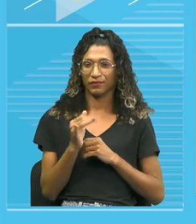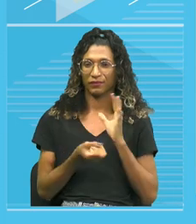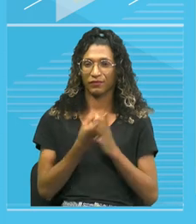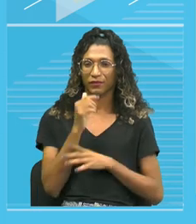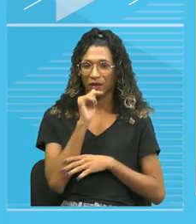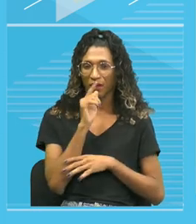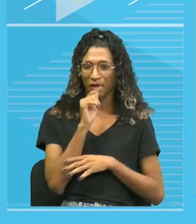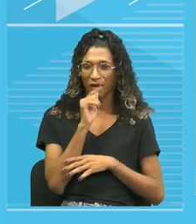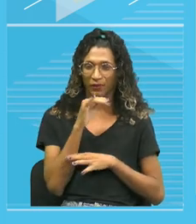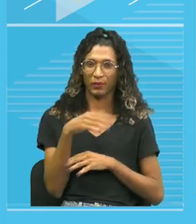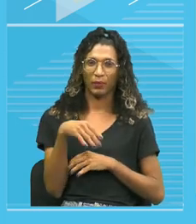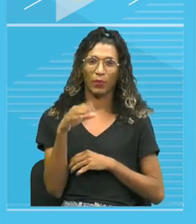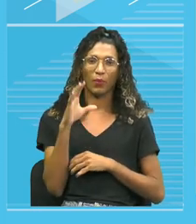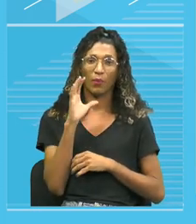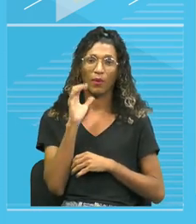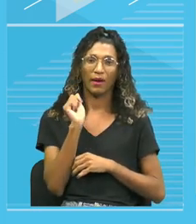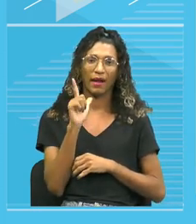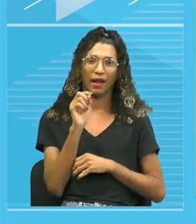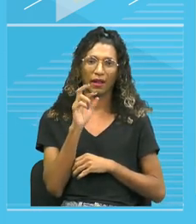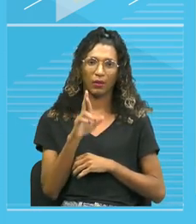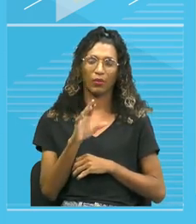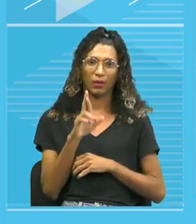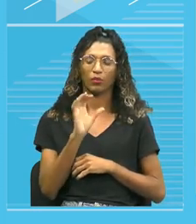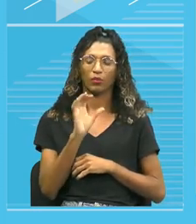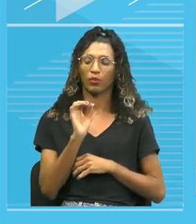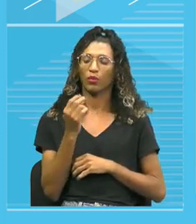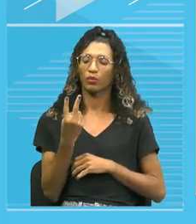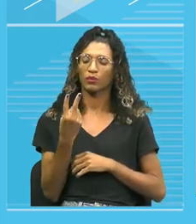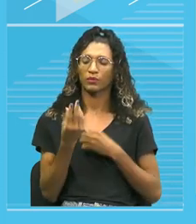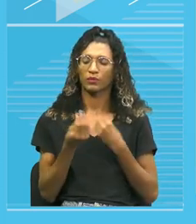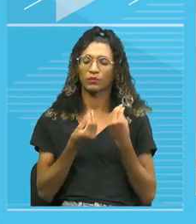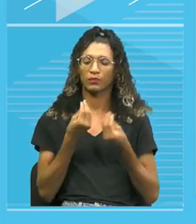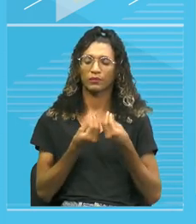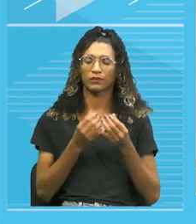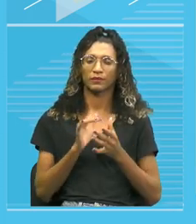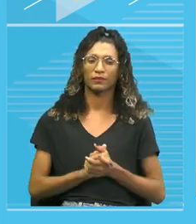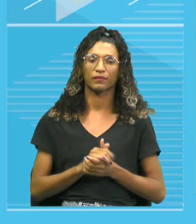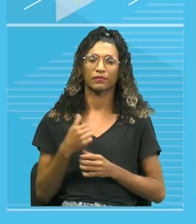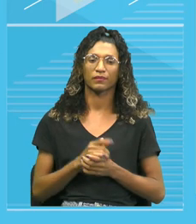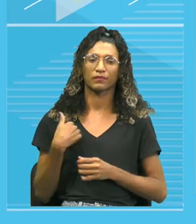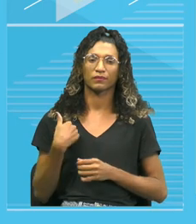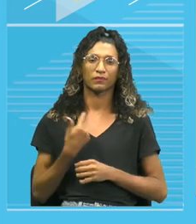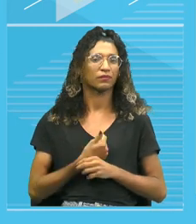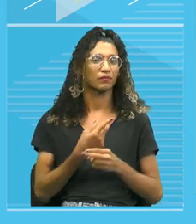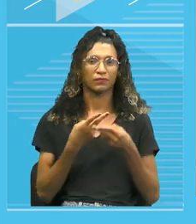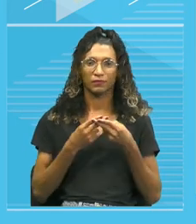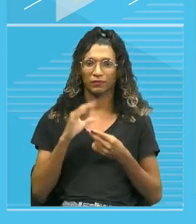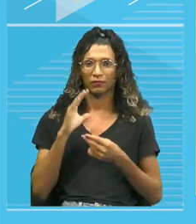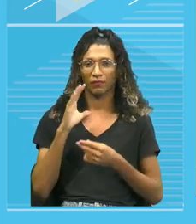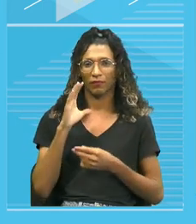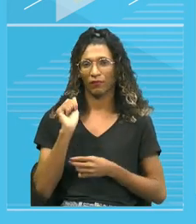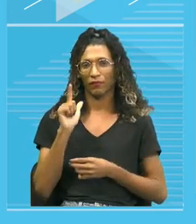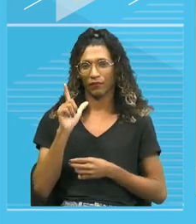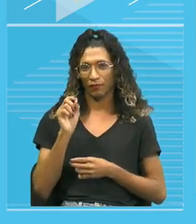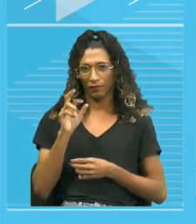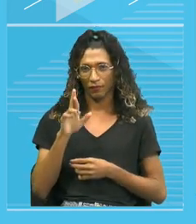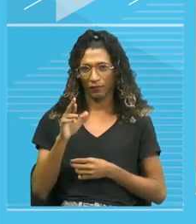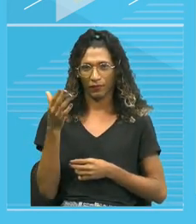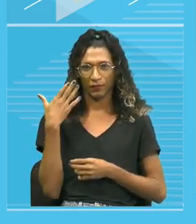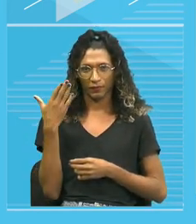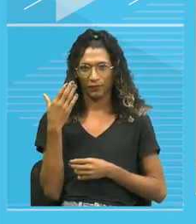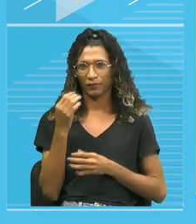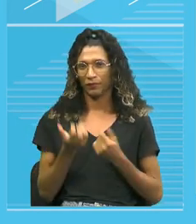calor de combustão do oxigênio não o oxigênio é um comburente pessoal a gente não considera calor de combustão para ele